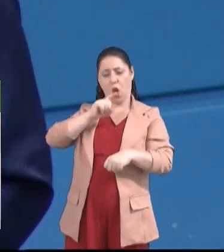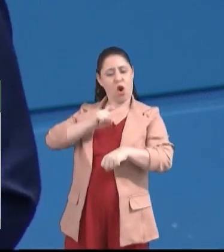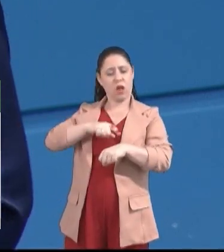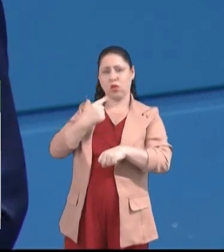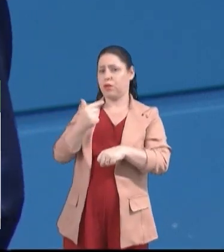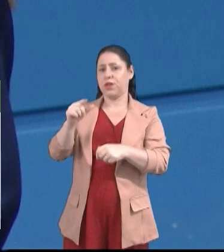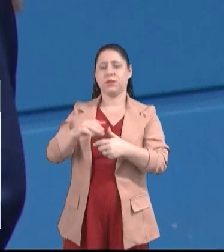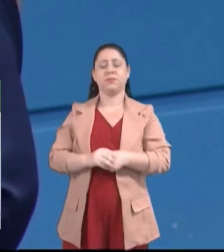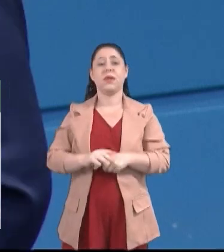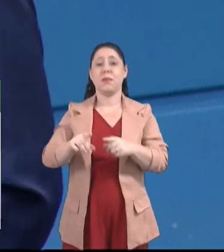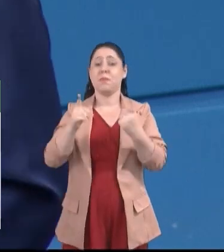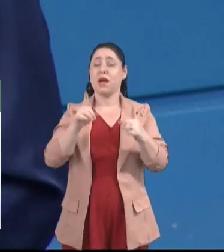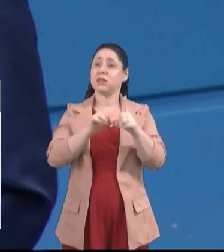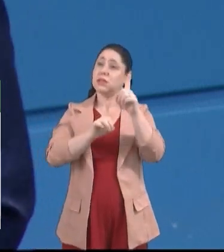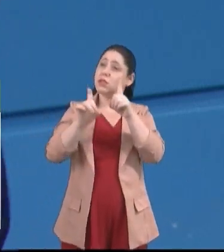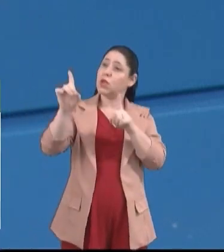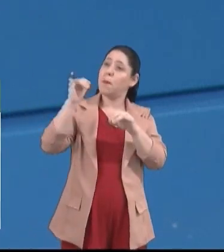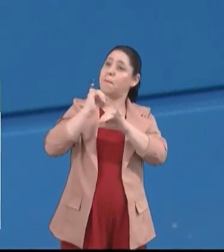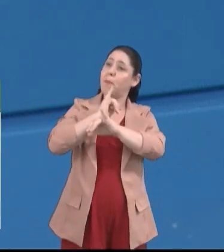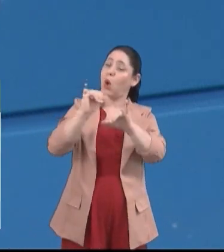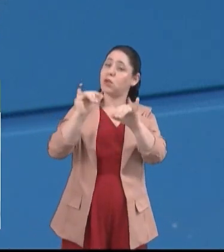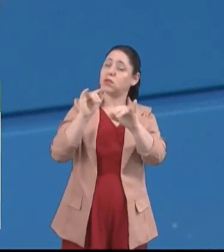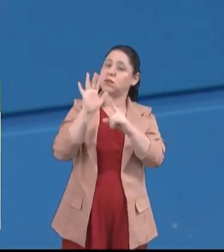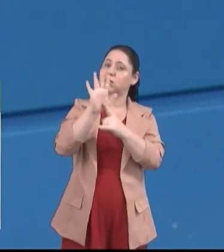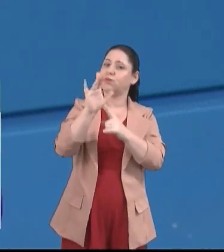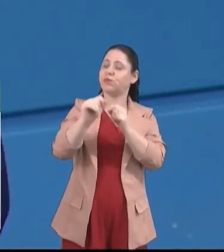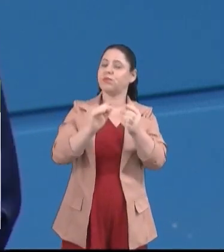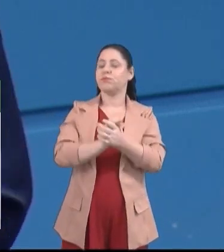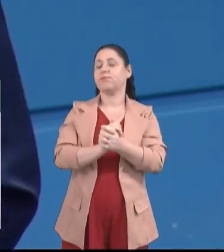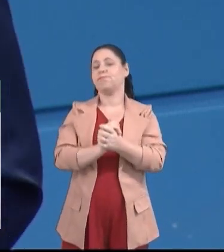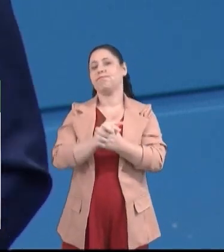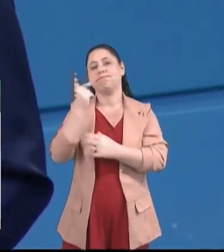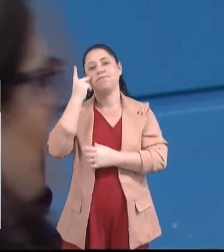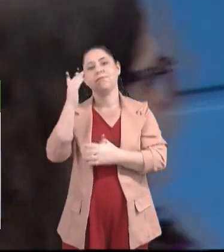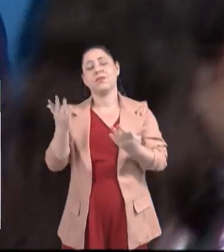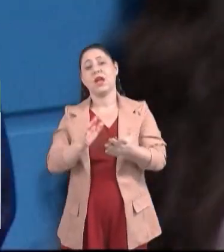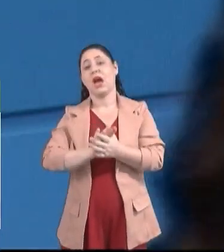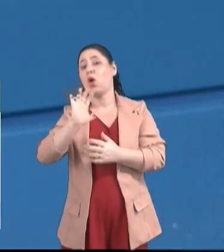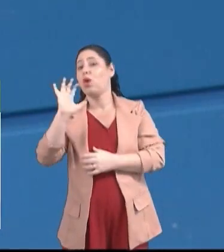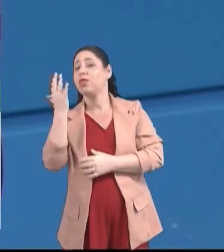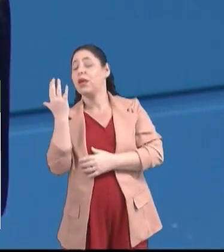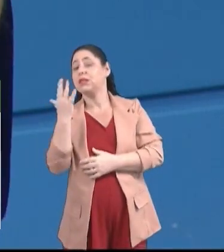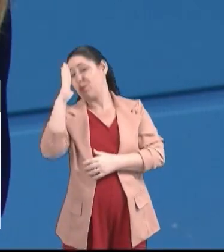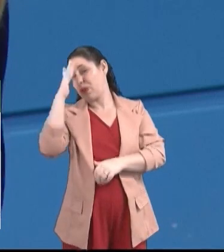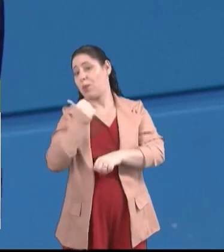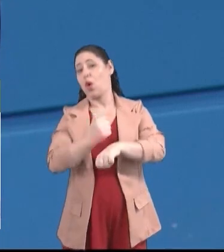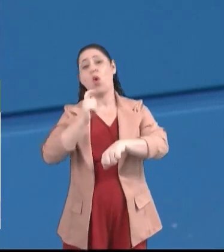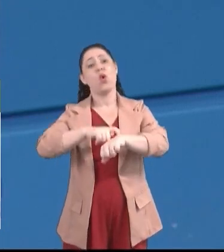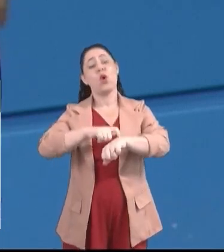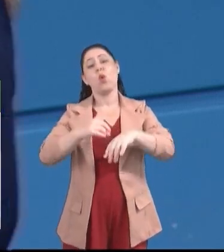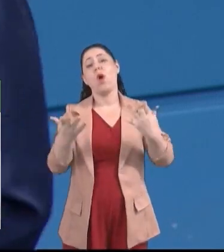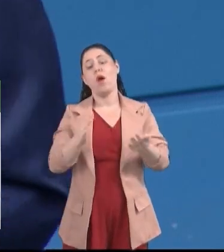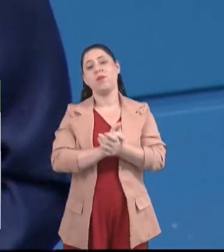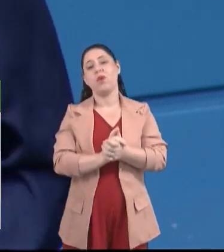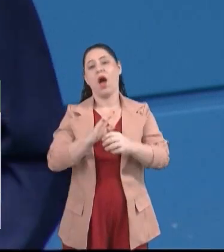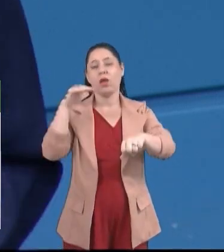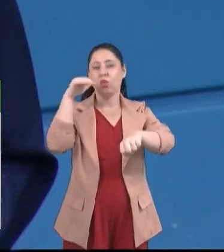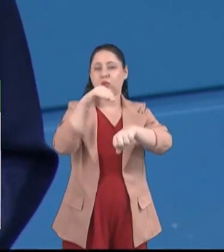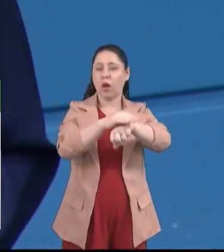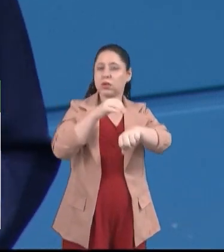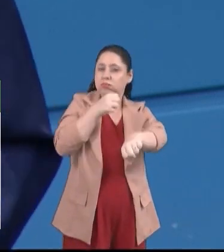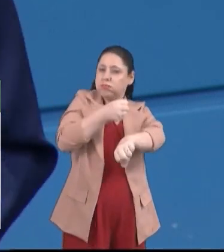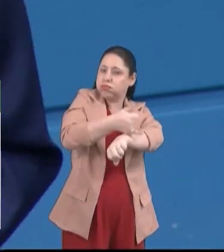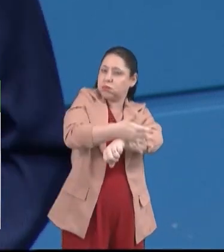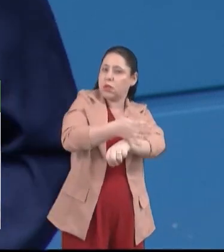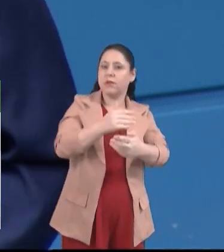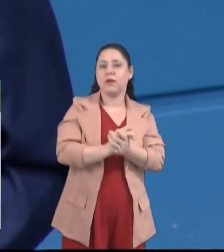horário. Mas as estatísticas comprovam que esses casos, deputado Pedro Kemp, ocorrem principalmente durante a noite e na